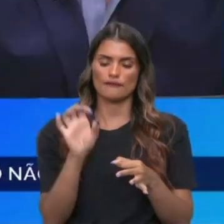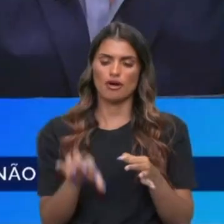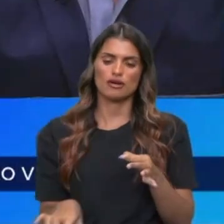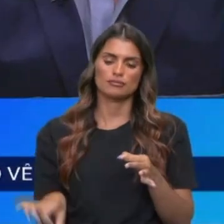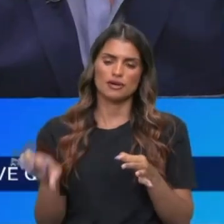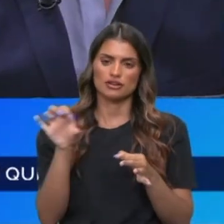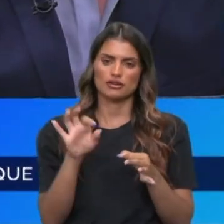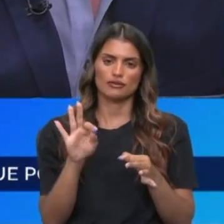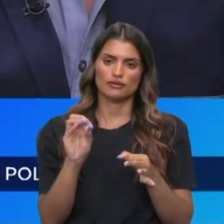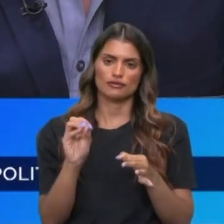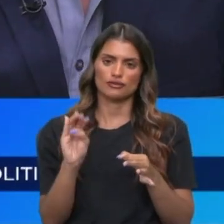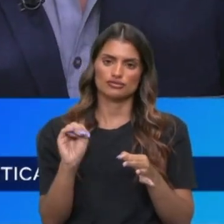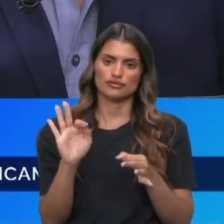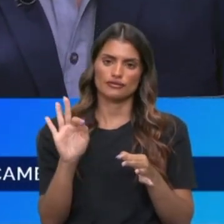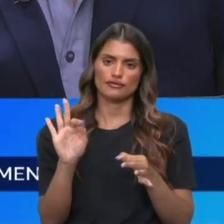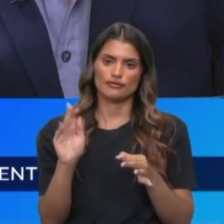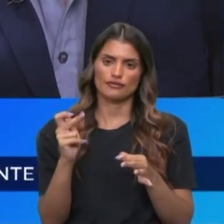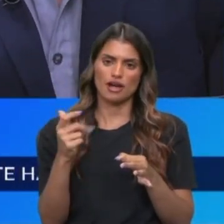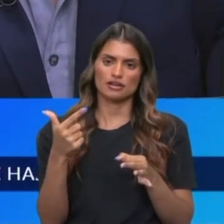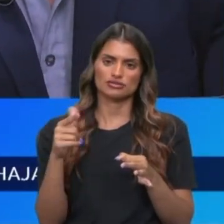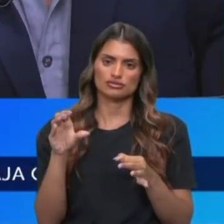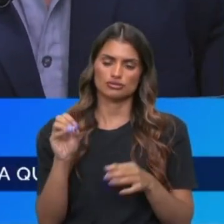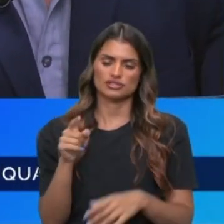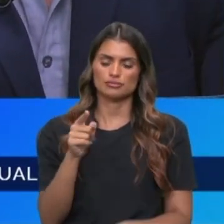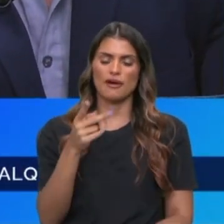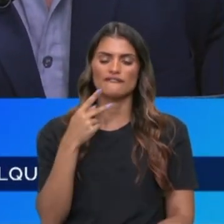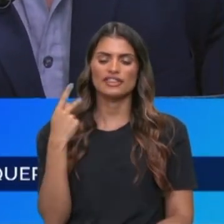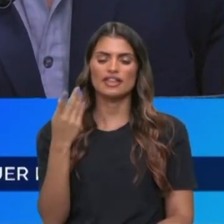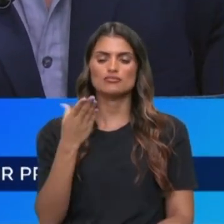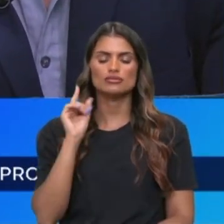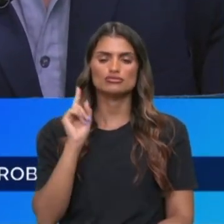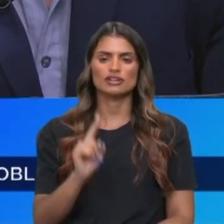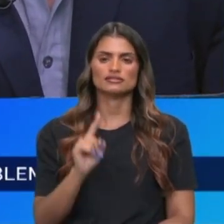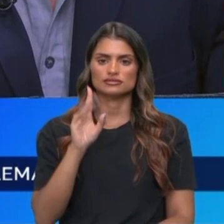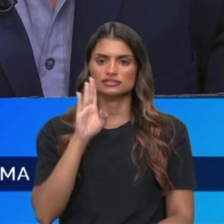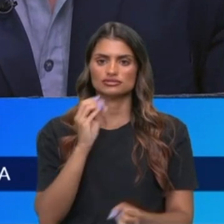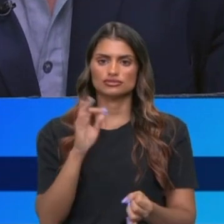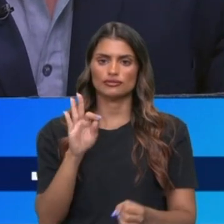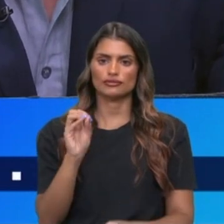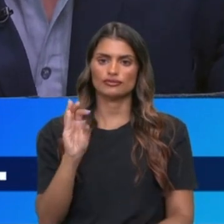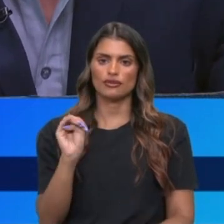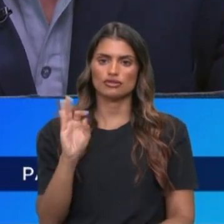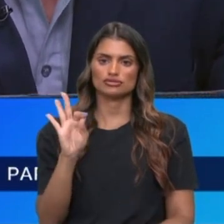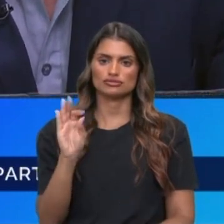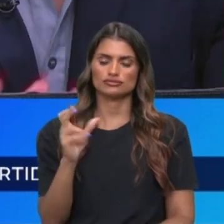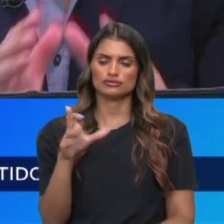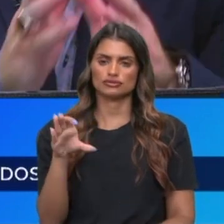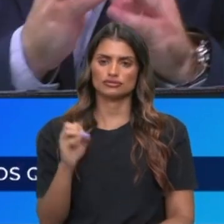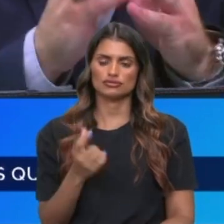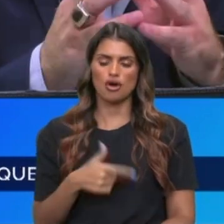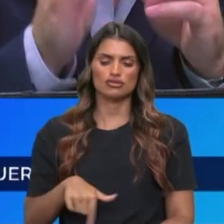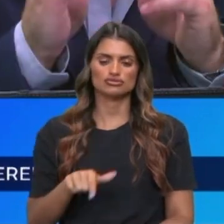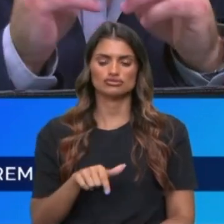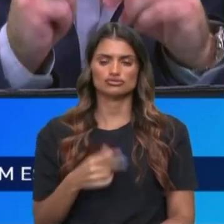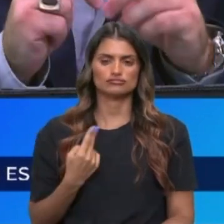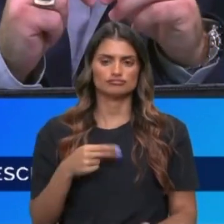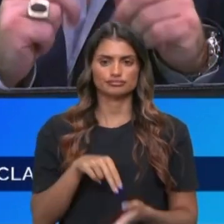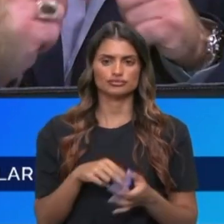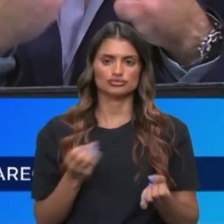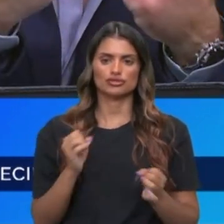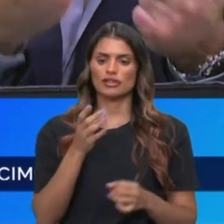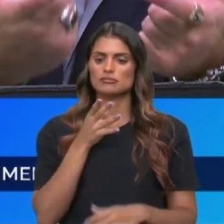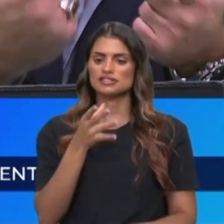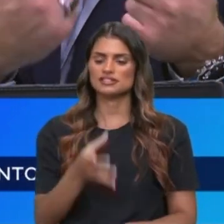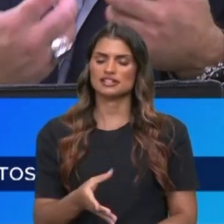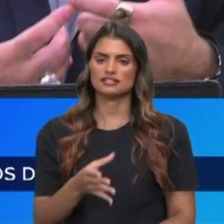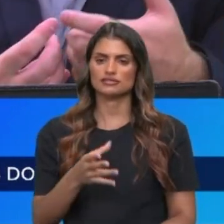de fosfato. Ora, o fósforo para a vida é absolutamente fundamental. Se não fosse o fósforo, nós não estaríamos aqui. Não estamos com isto a dizer que